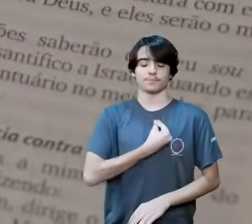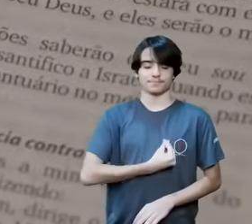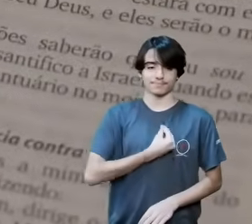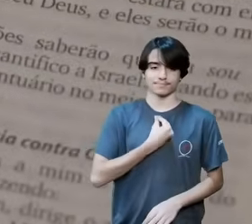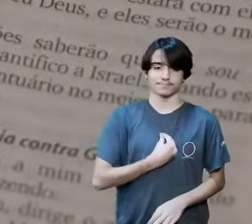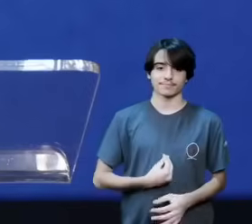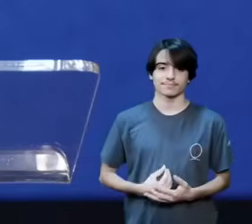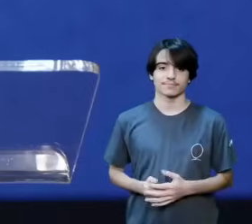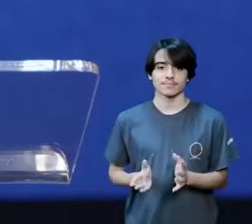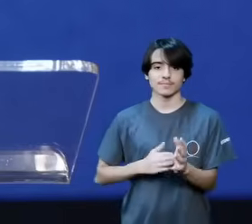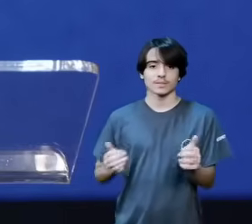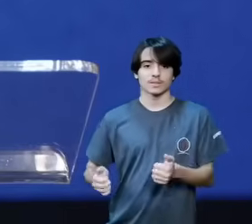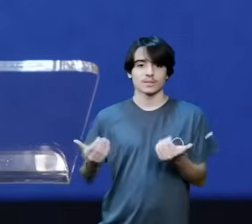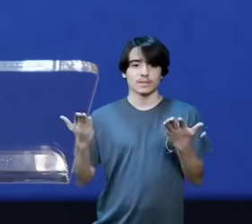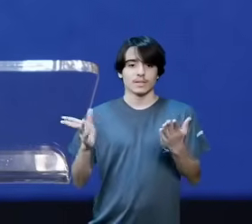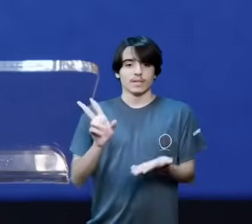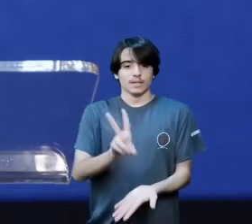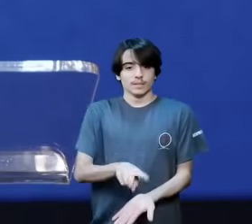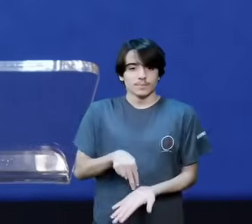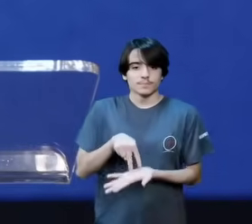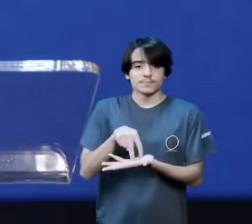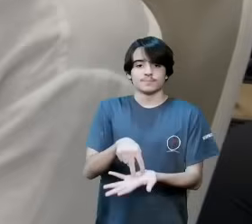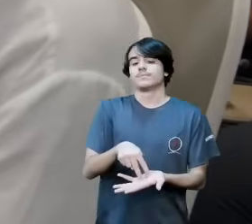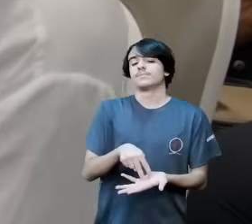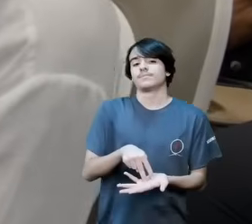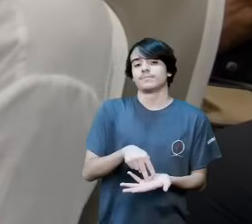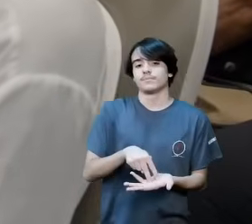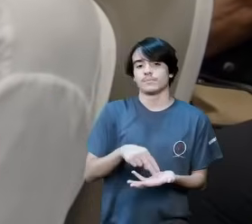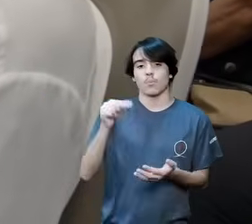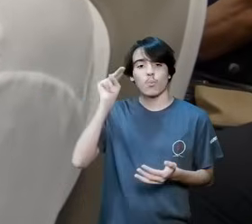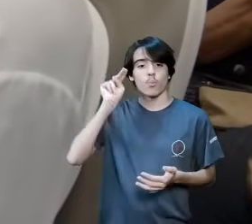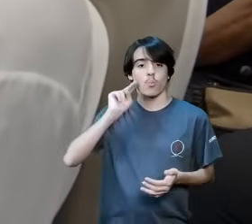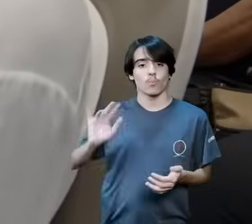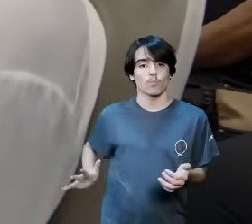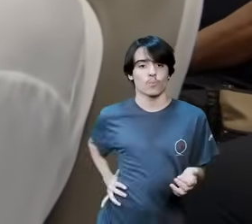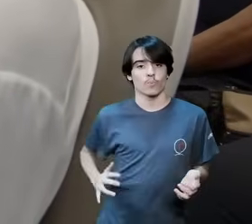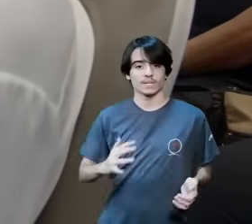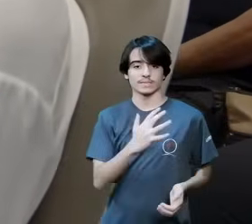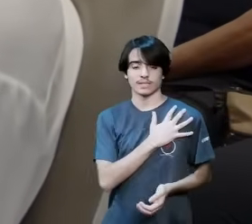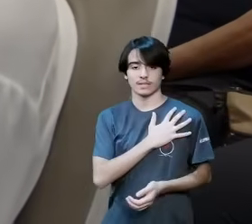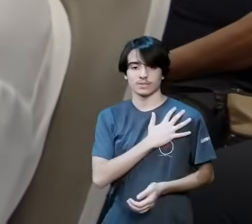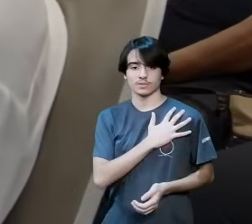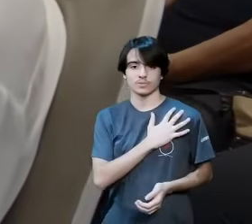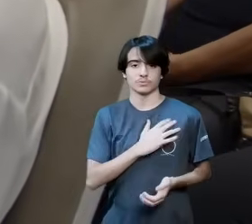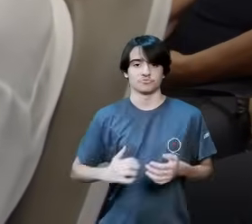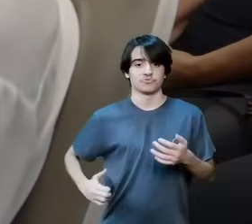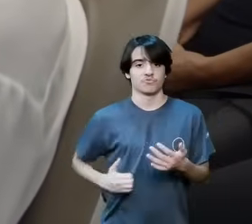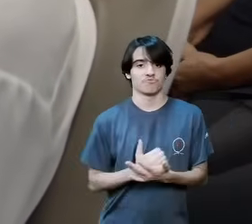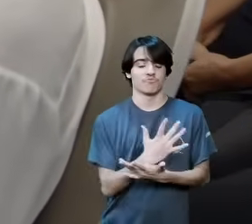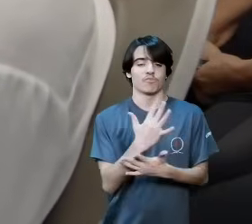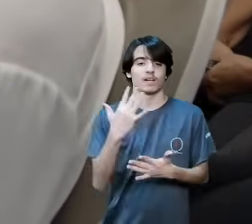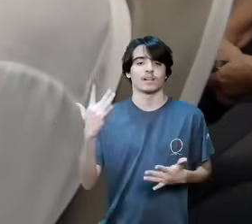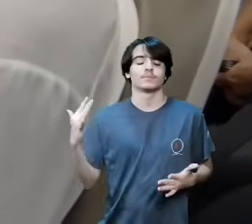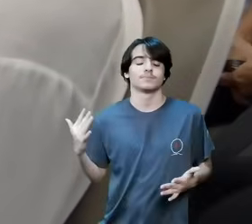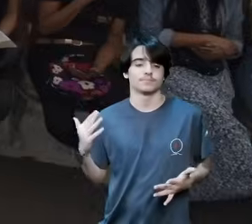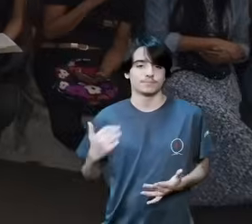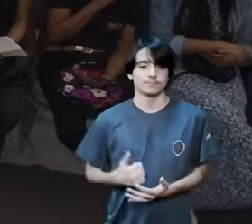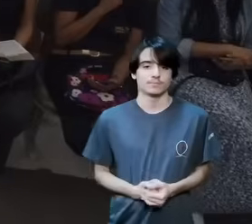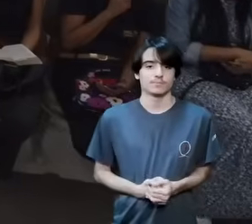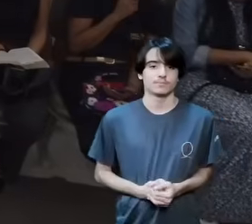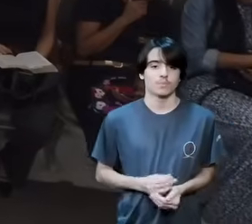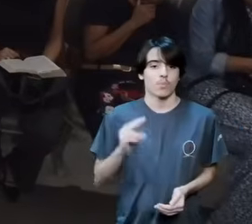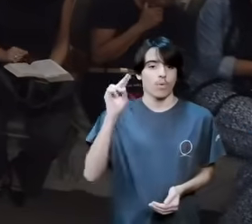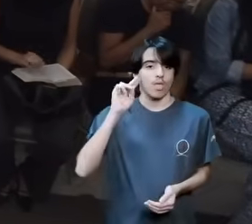Aleluia. E se puseram em pé um exército grande e numeroso. Em outras versões,